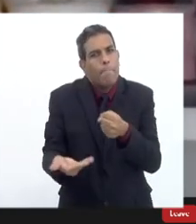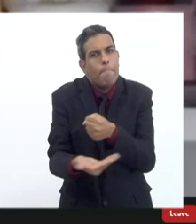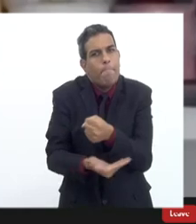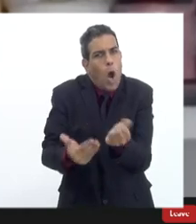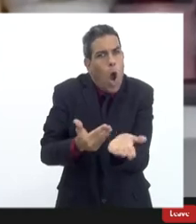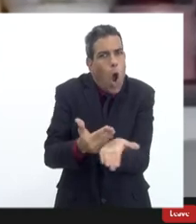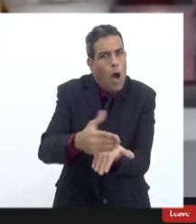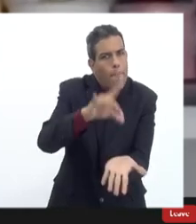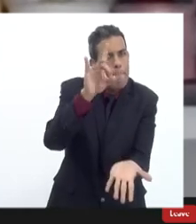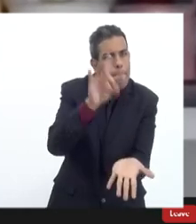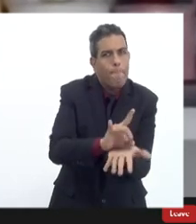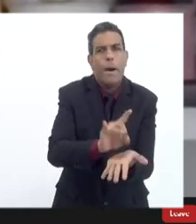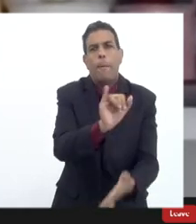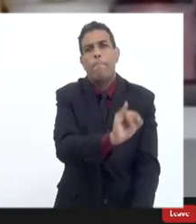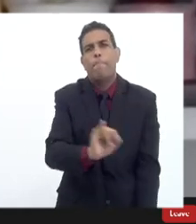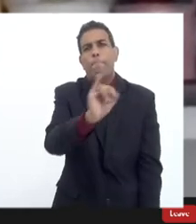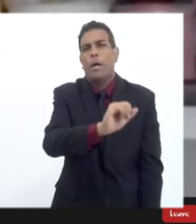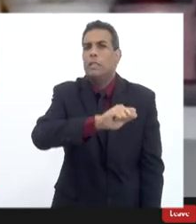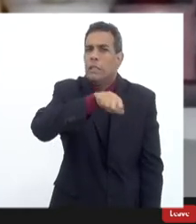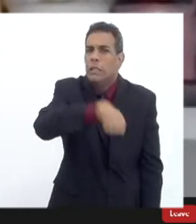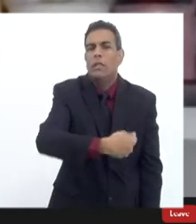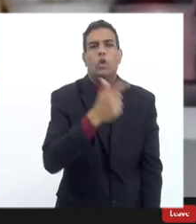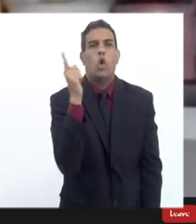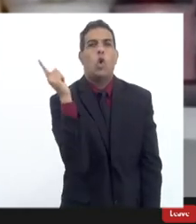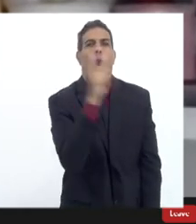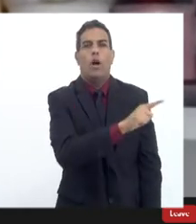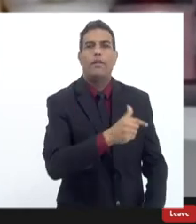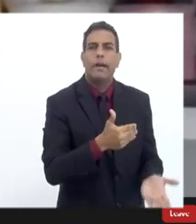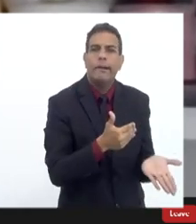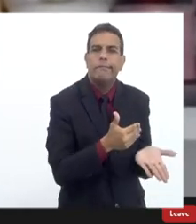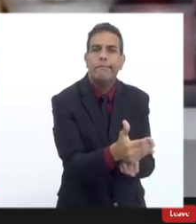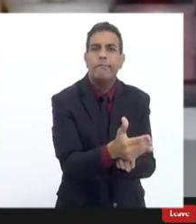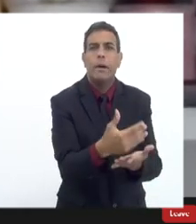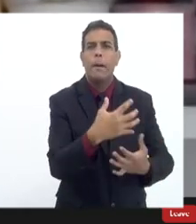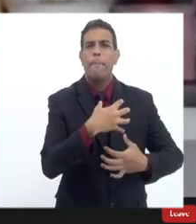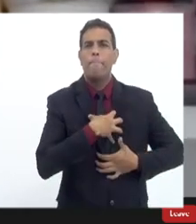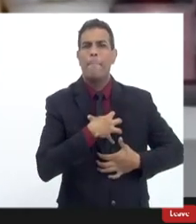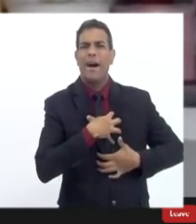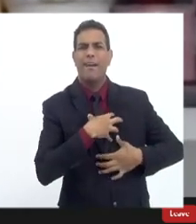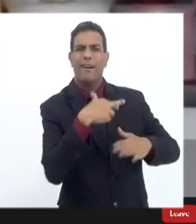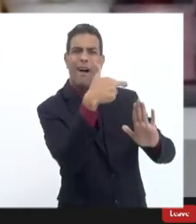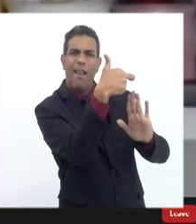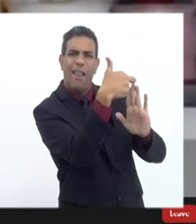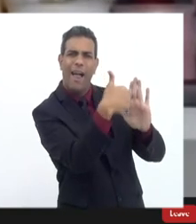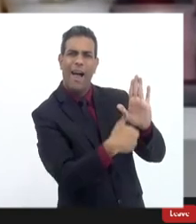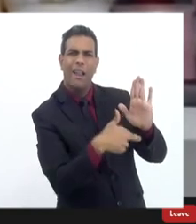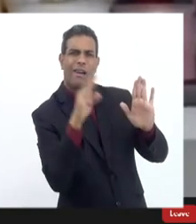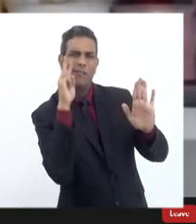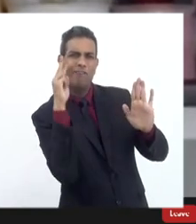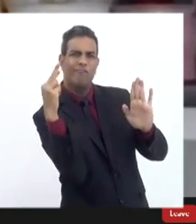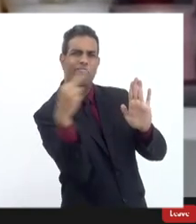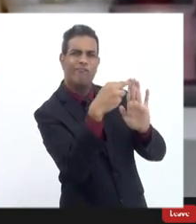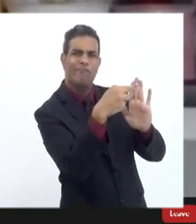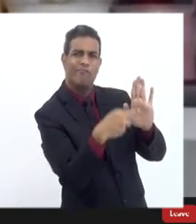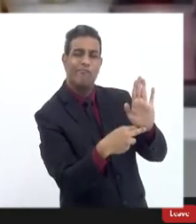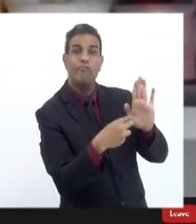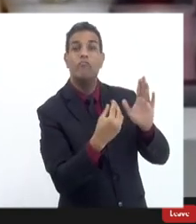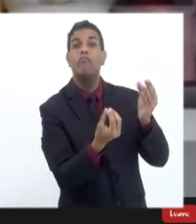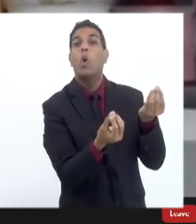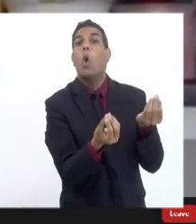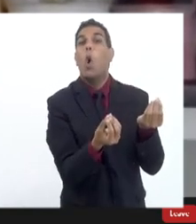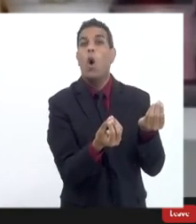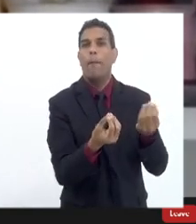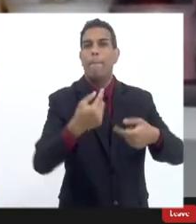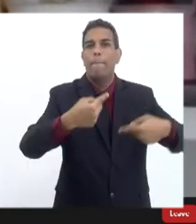e isso é fundamental, né? Me chama muito a atenção como a gente, do ponto de vista da formulação